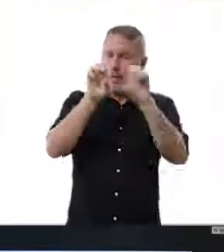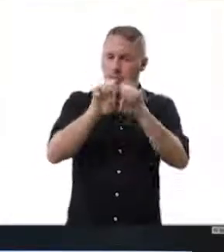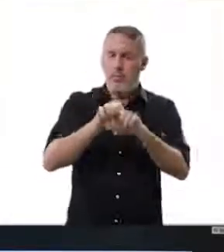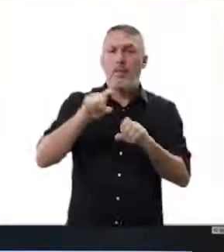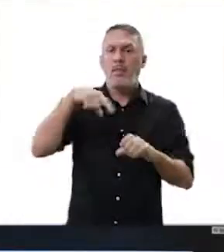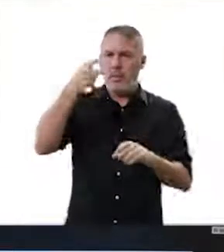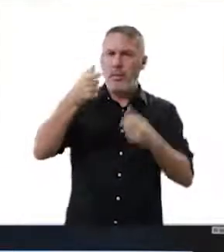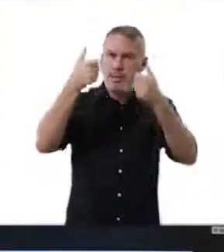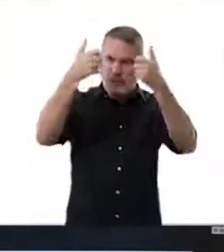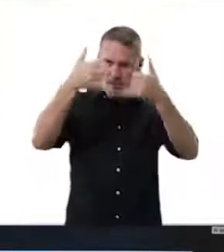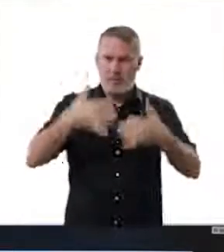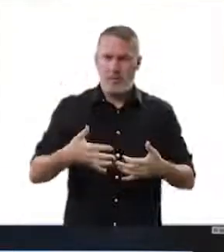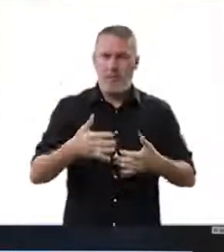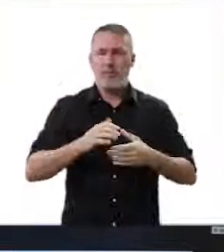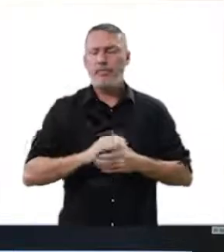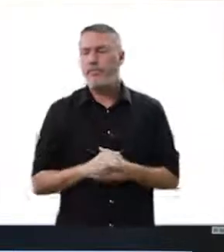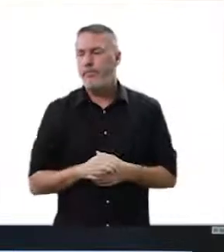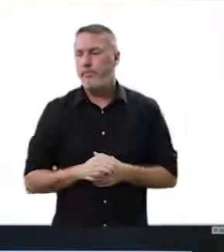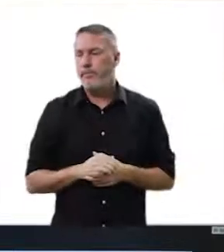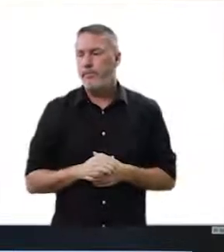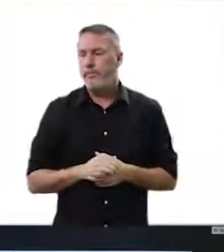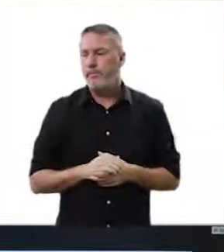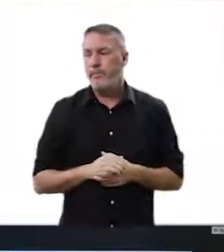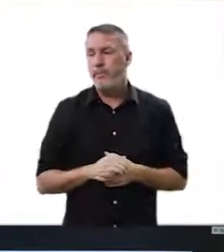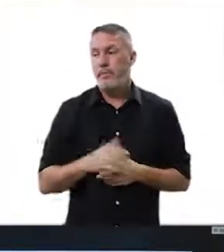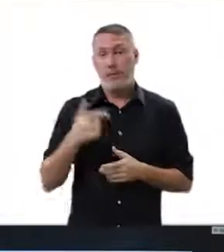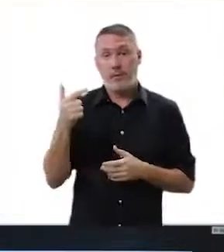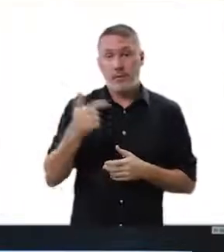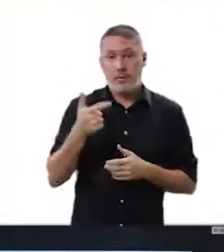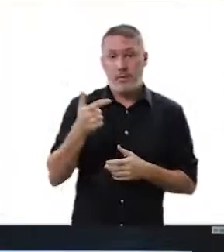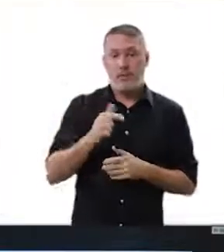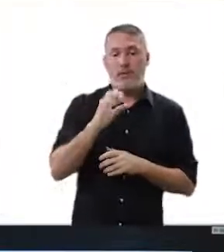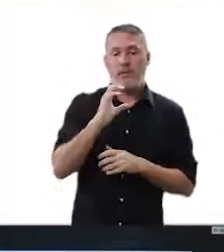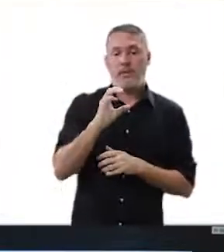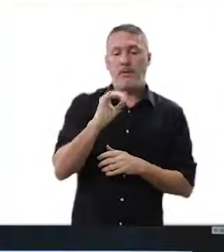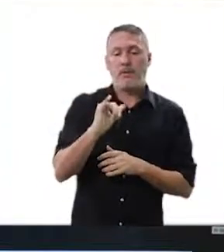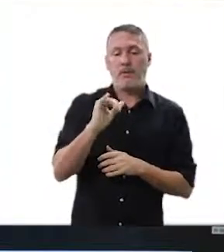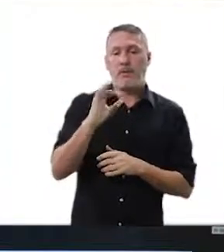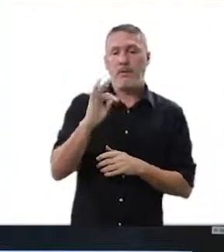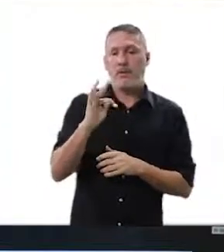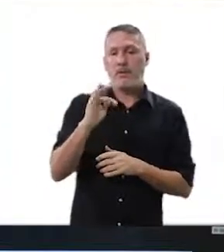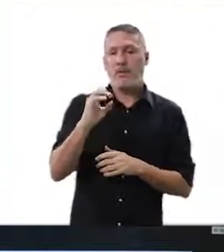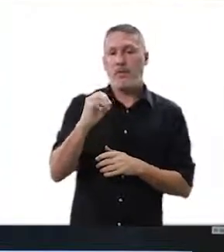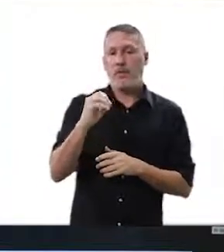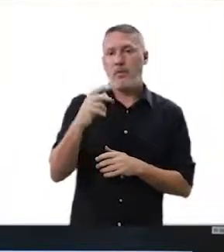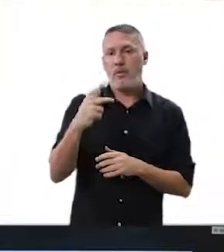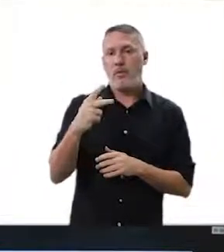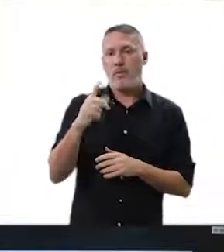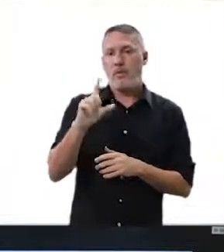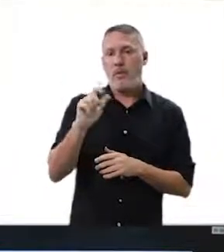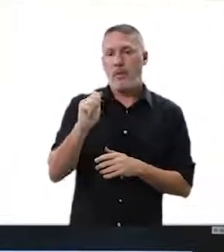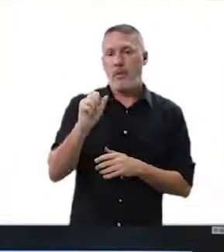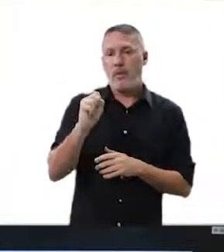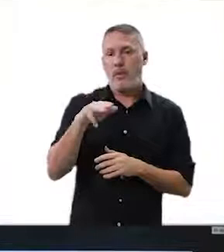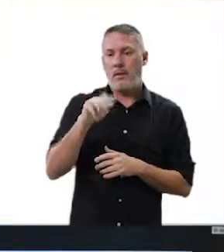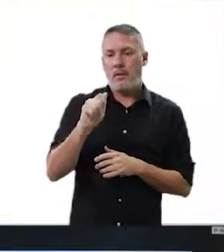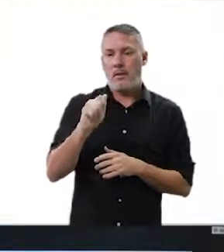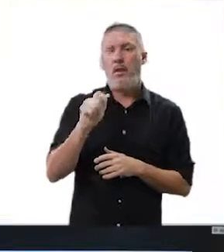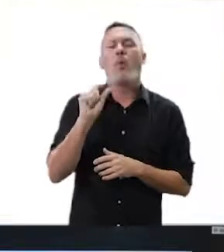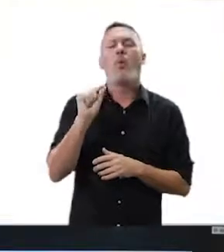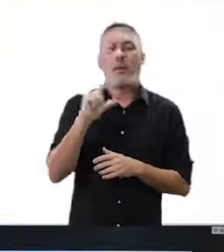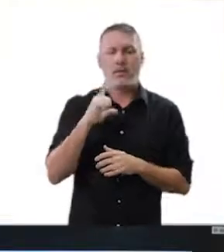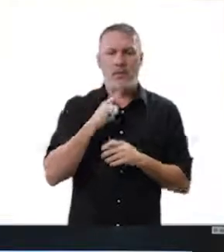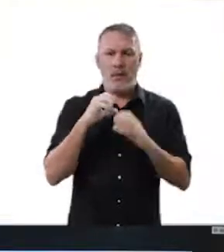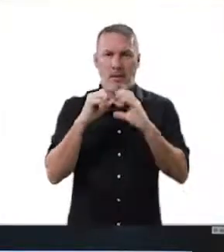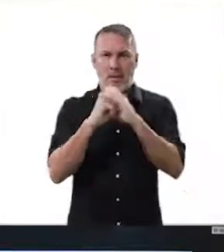é o citoplasma, que é todo o espaço dentro da célula, que eu também vou mostrar para vocês já já. E que também pode